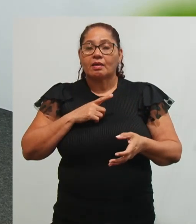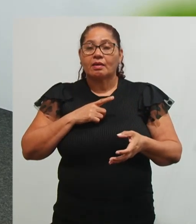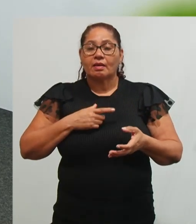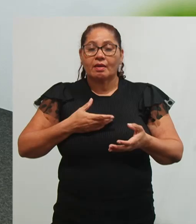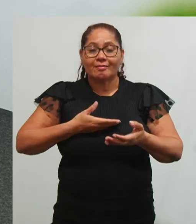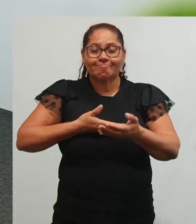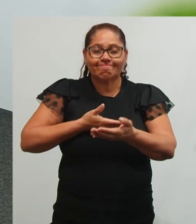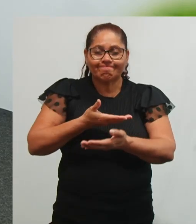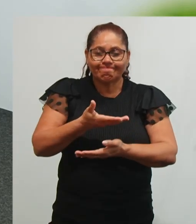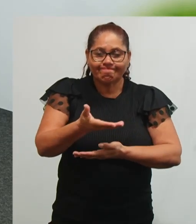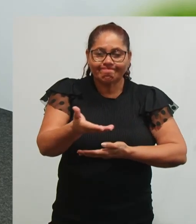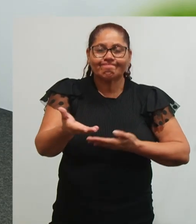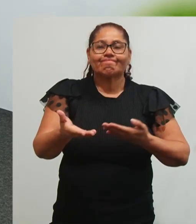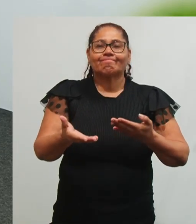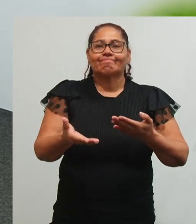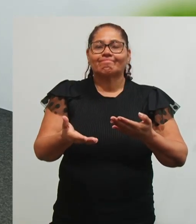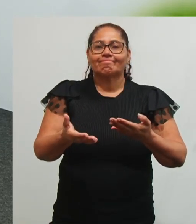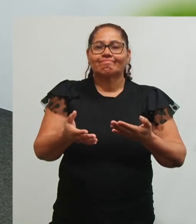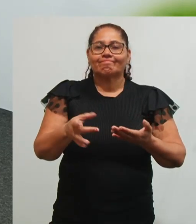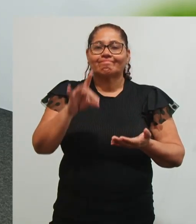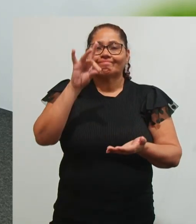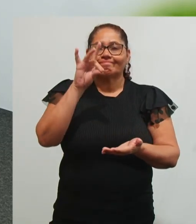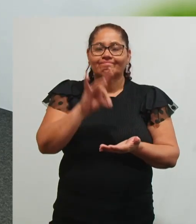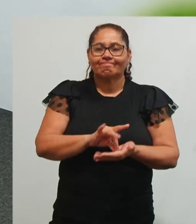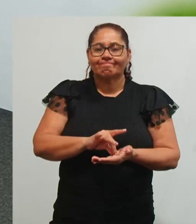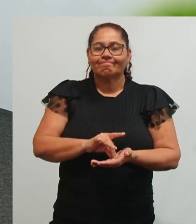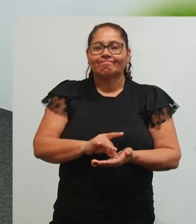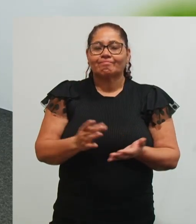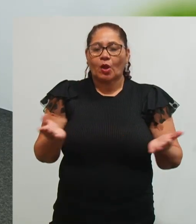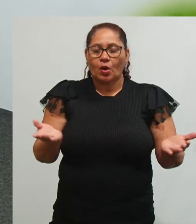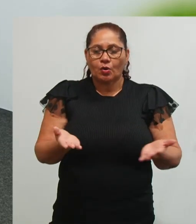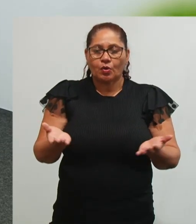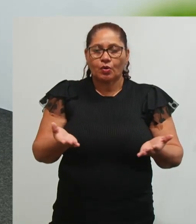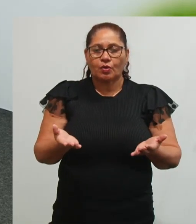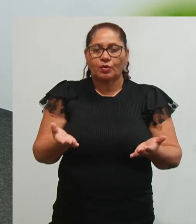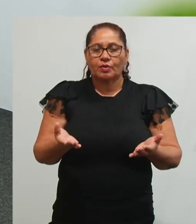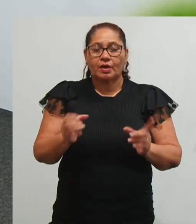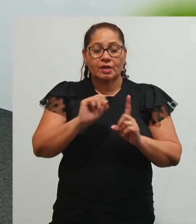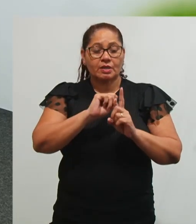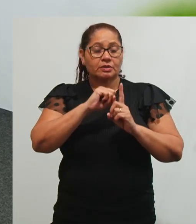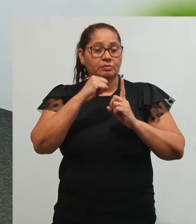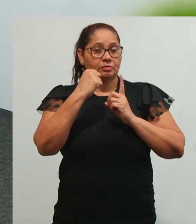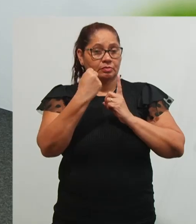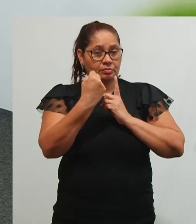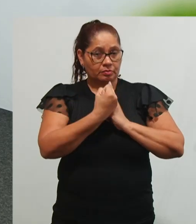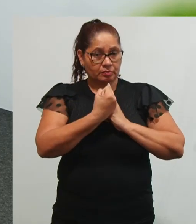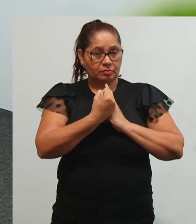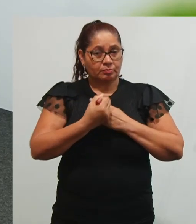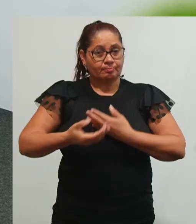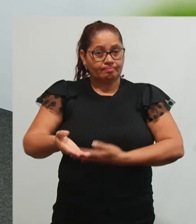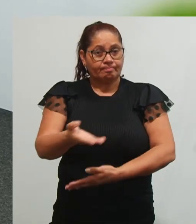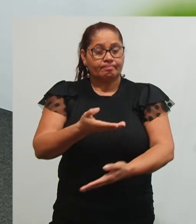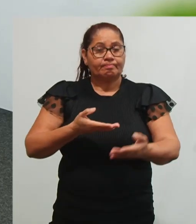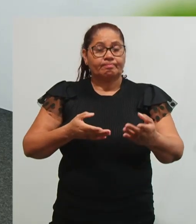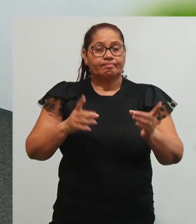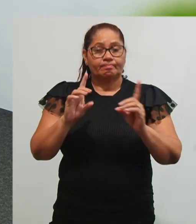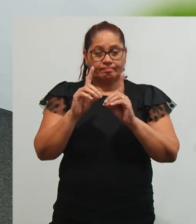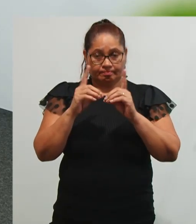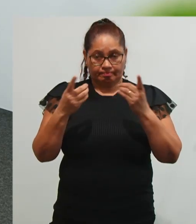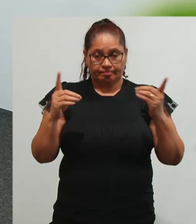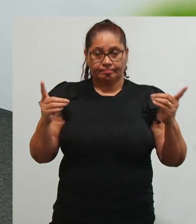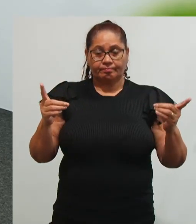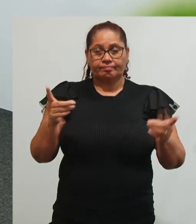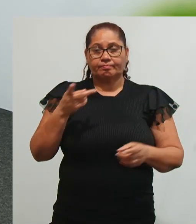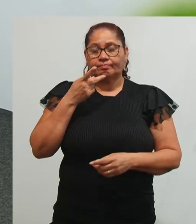tempo real, praticamente indissociáveis das interações didáticas